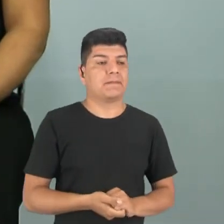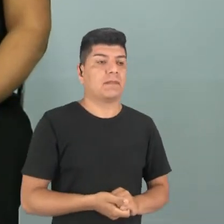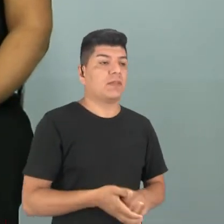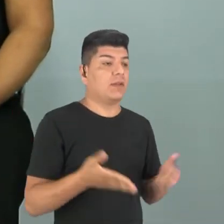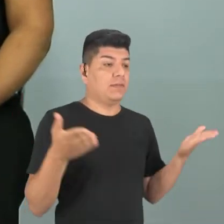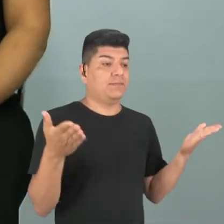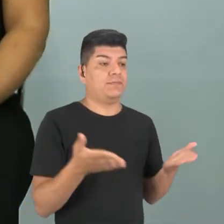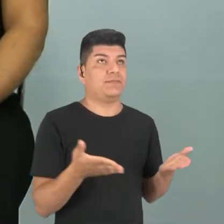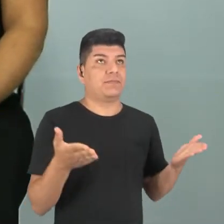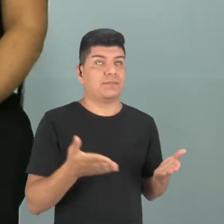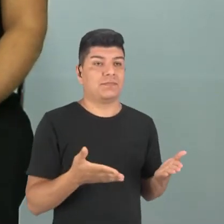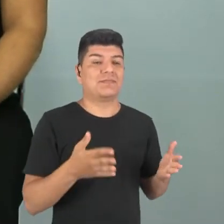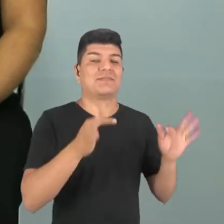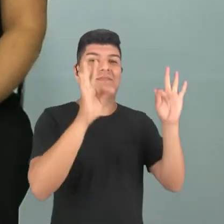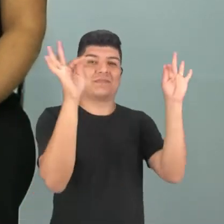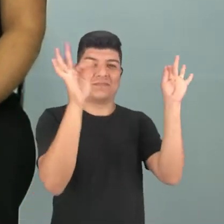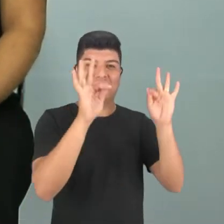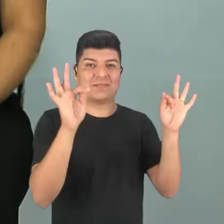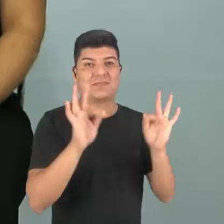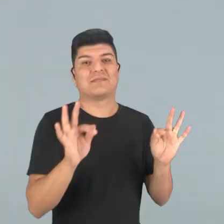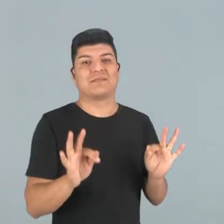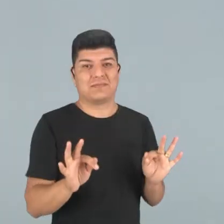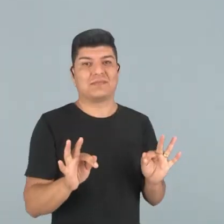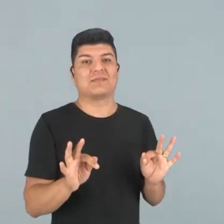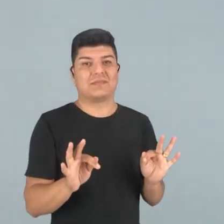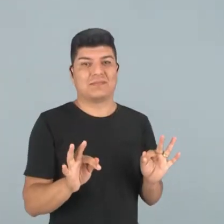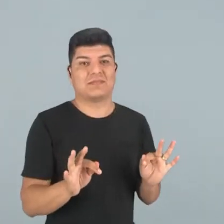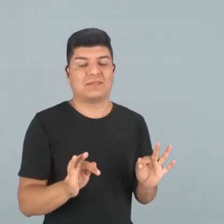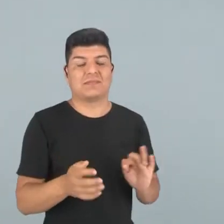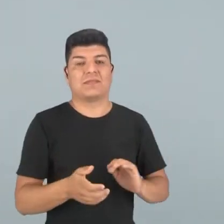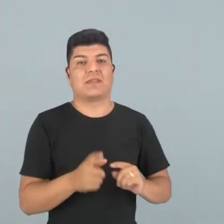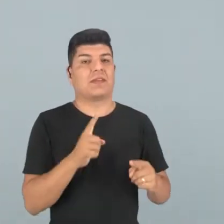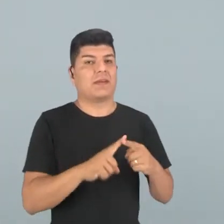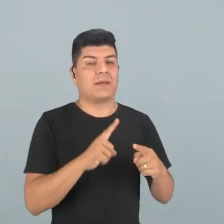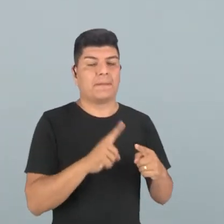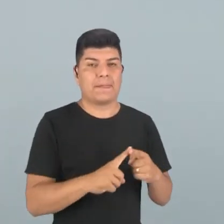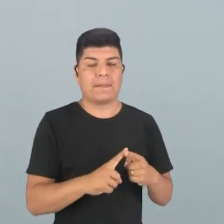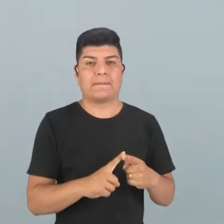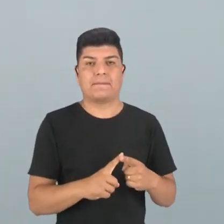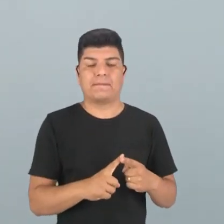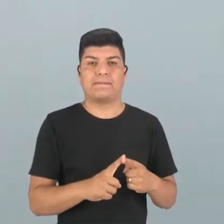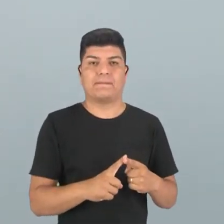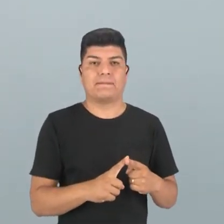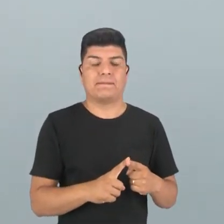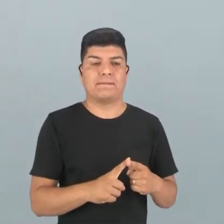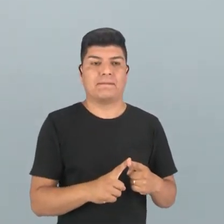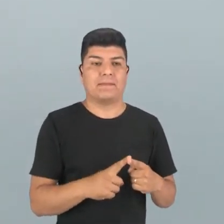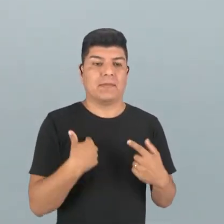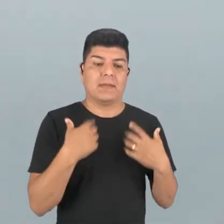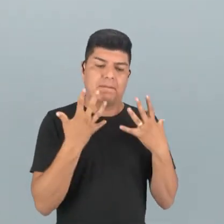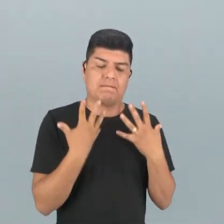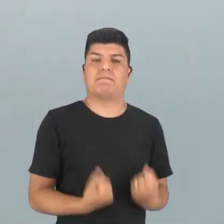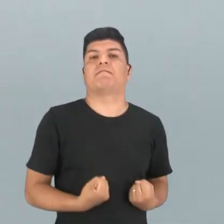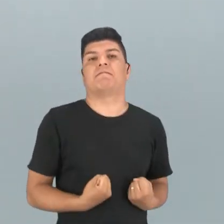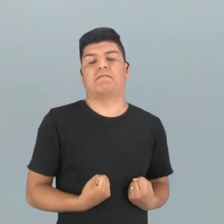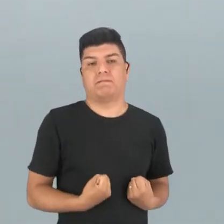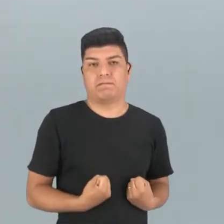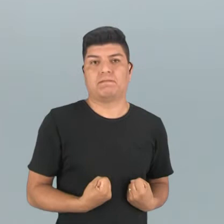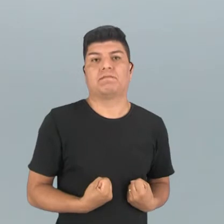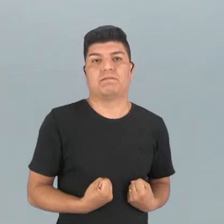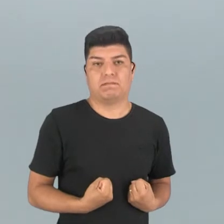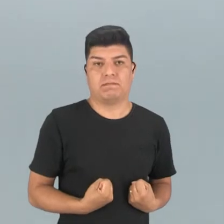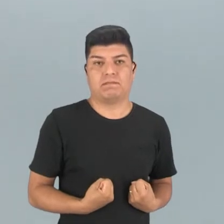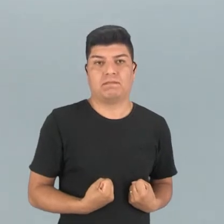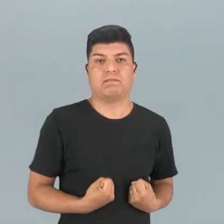Hoje eu estou feliz. Eu estou feliz porque Porque eu me aceitei. Né?